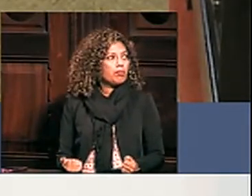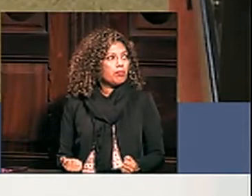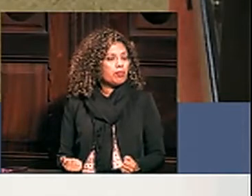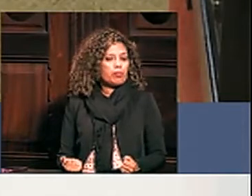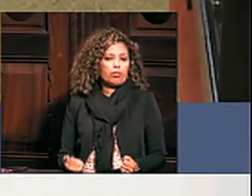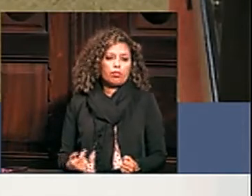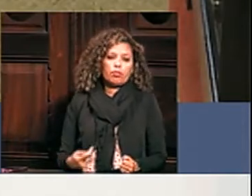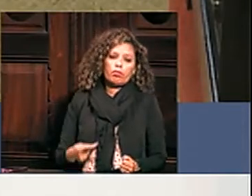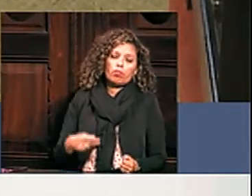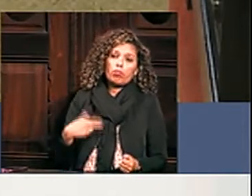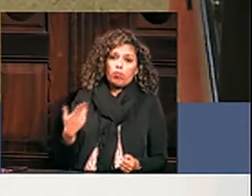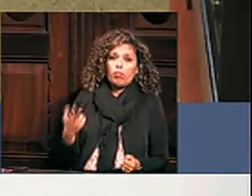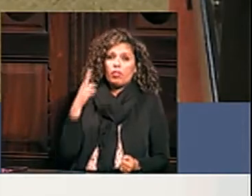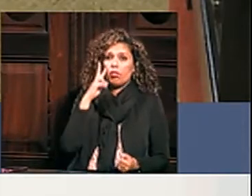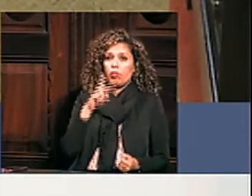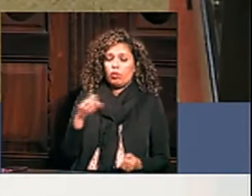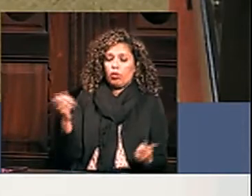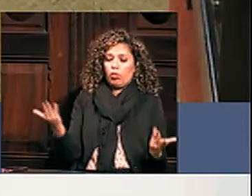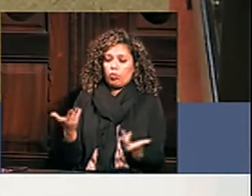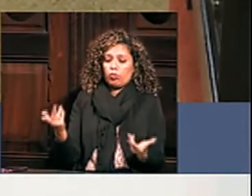o projeto veio aqui